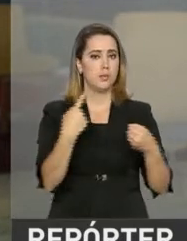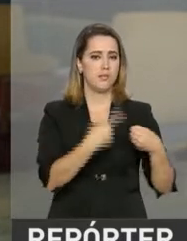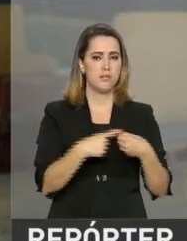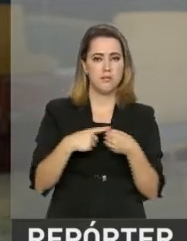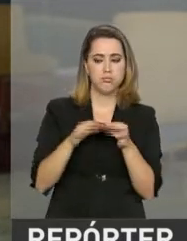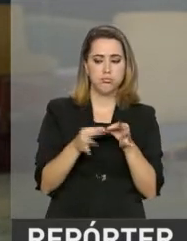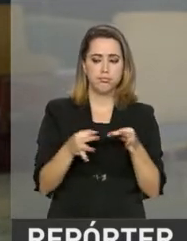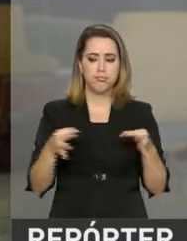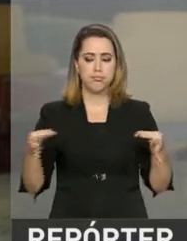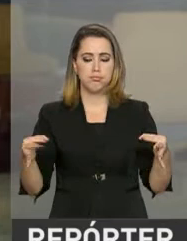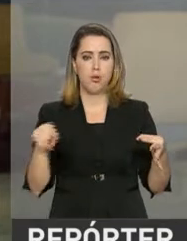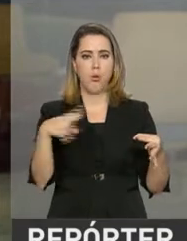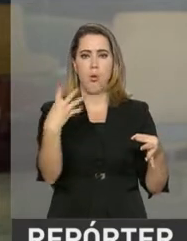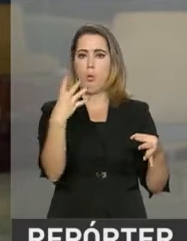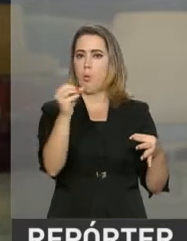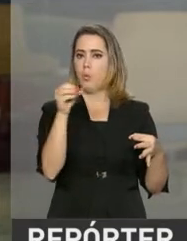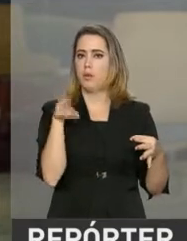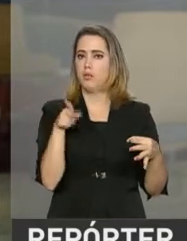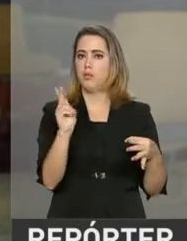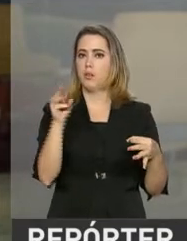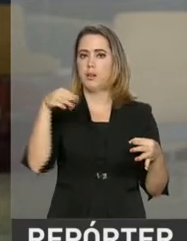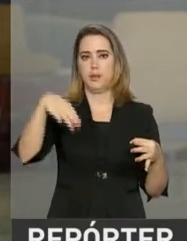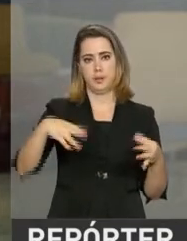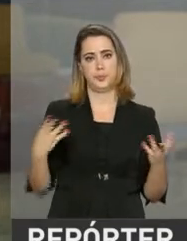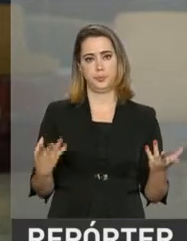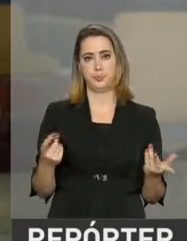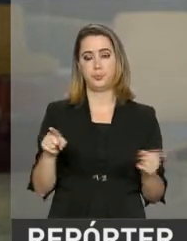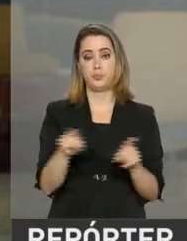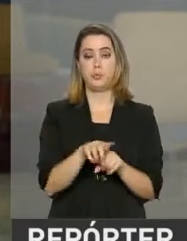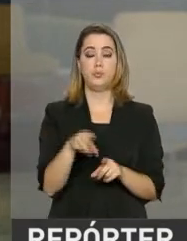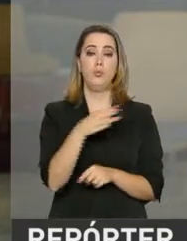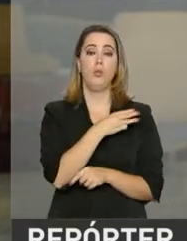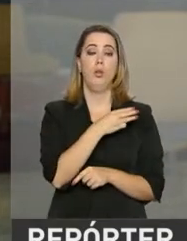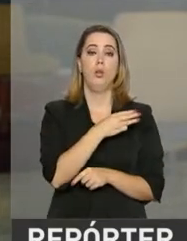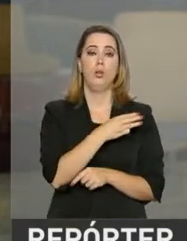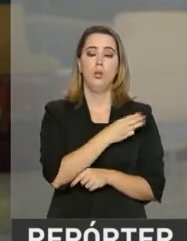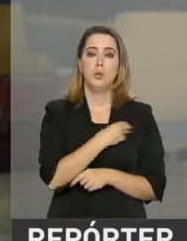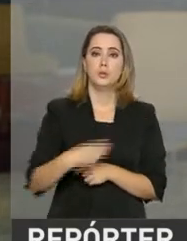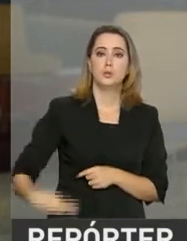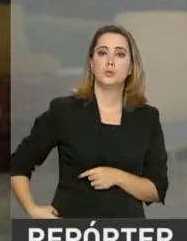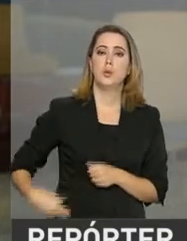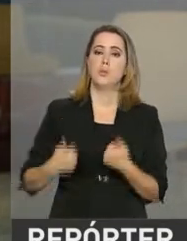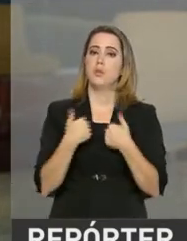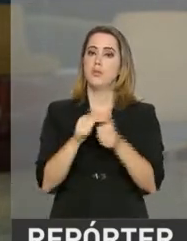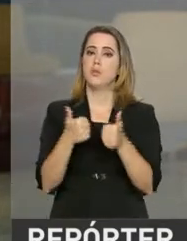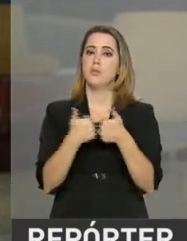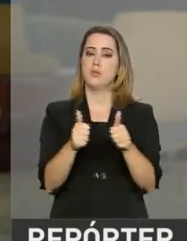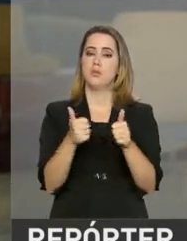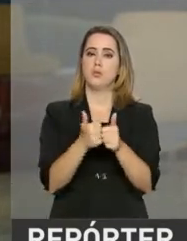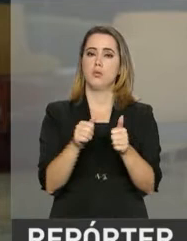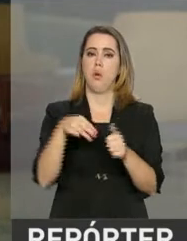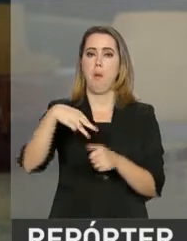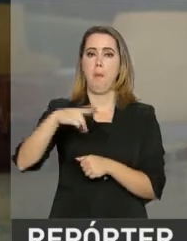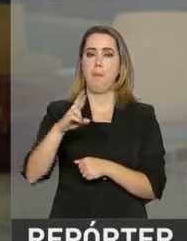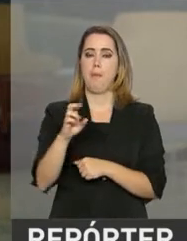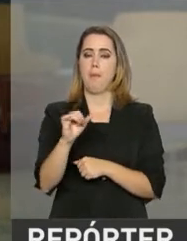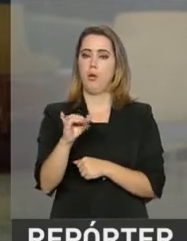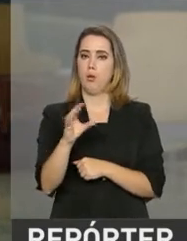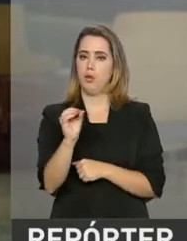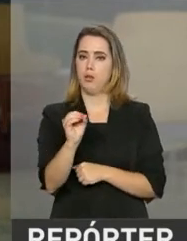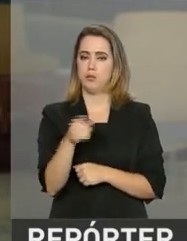pouco mais do que 40 quilômetros. O ministro dos Transportes, Portos e Aviação Civil, Maurício